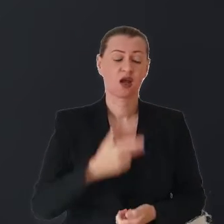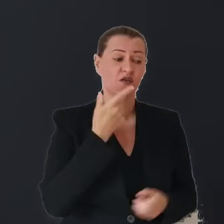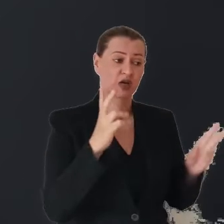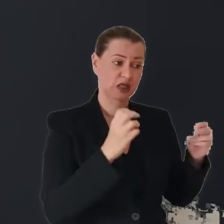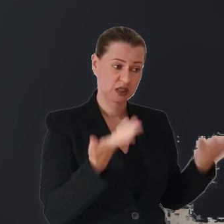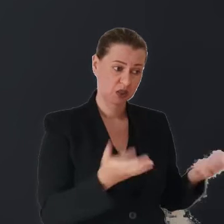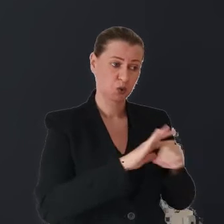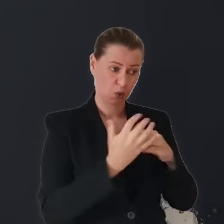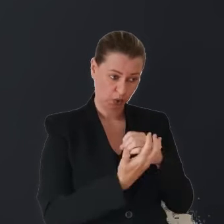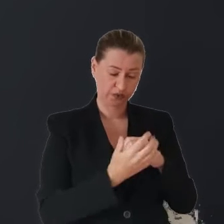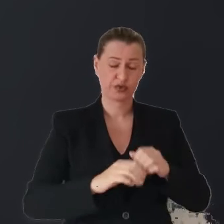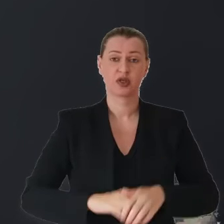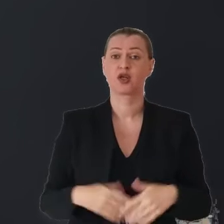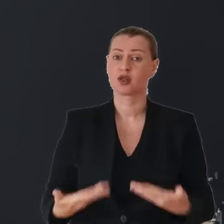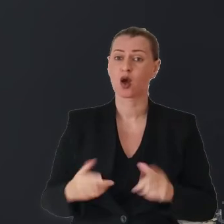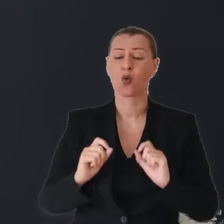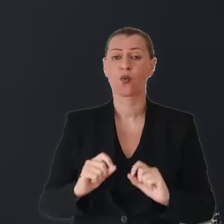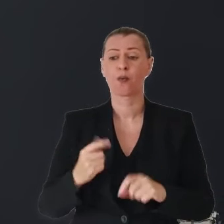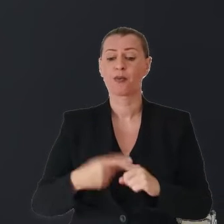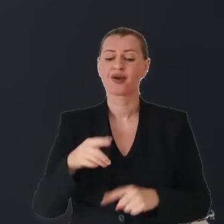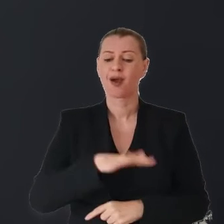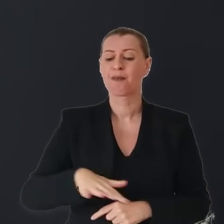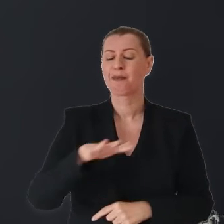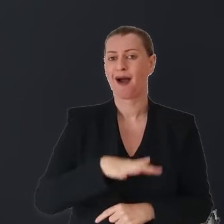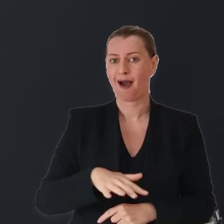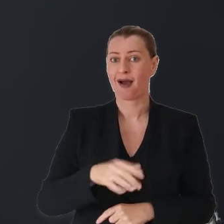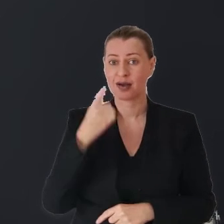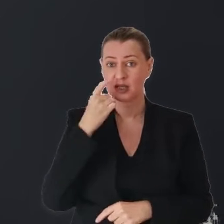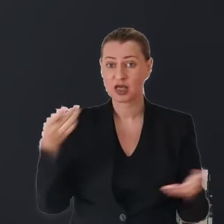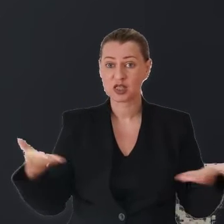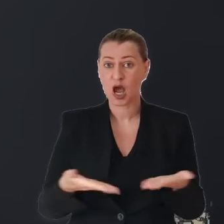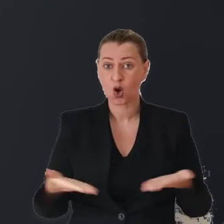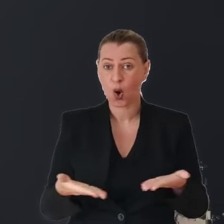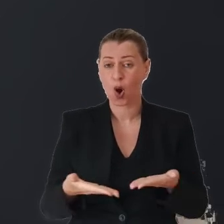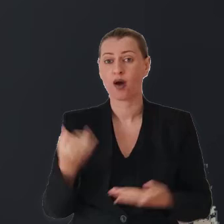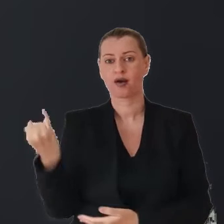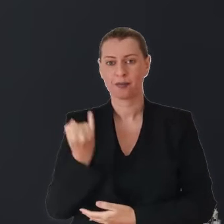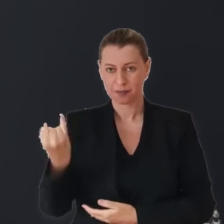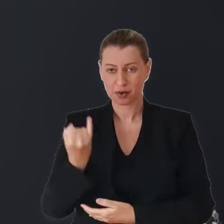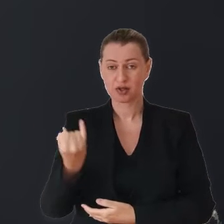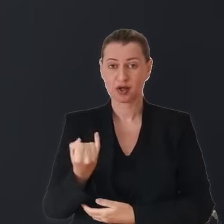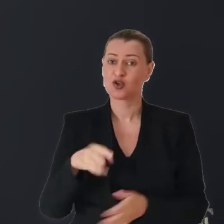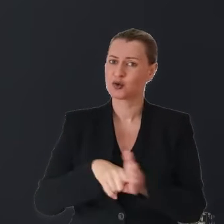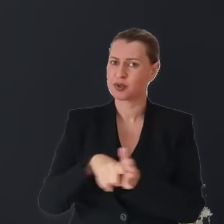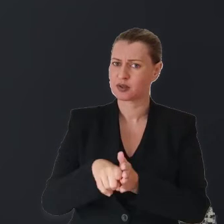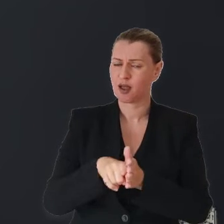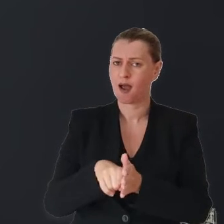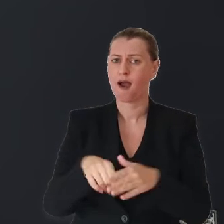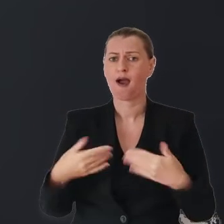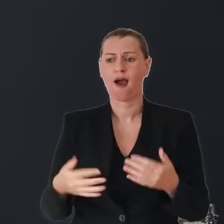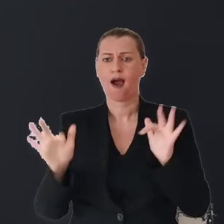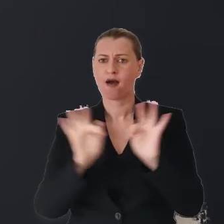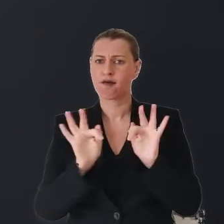Falando sobre Covid, justamente porque essa é uma área de interesse imediato e importantíssimo de se pesquisar, a Fevale tem saído